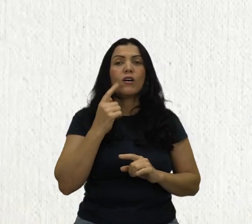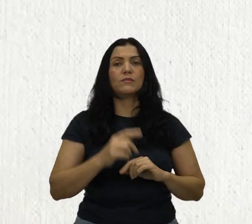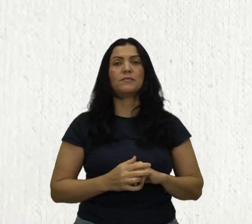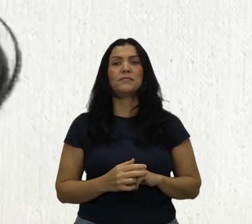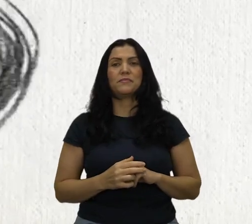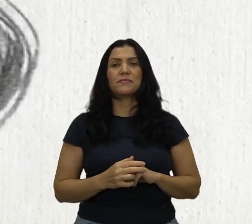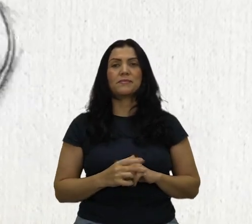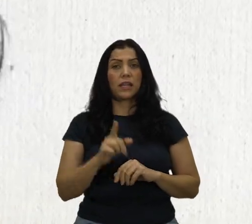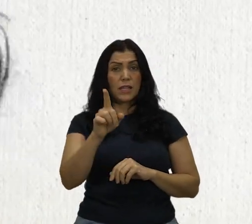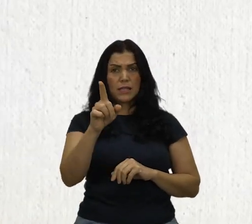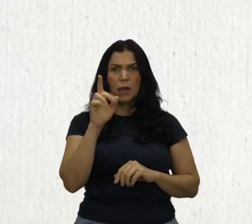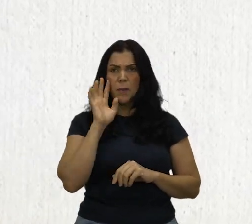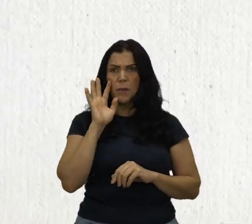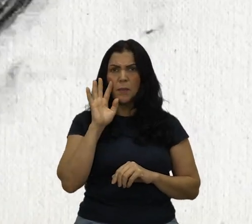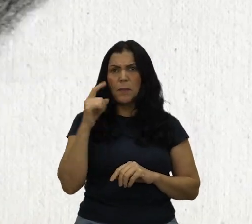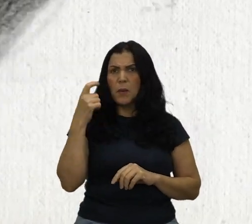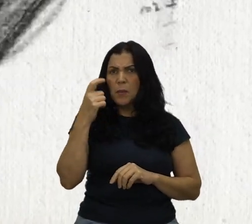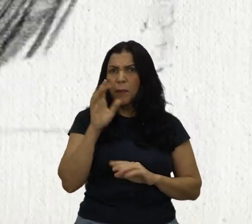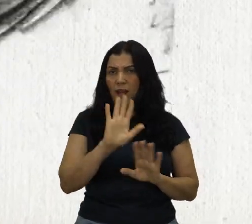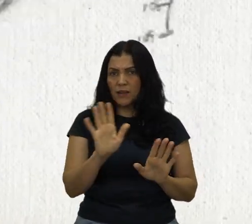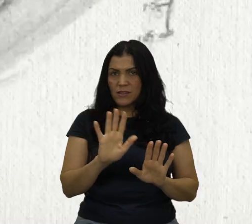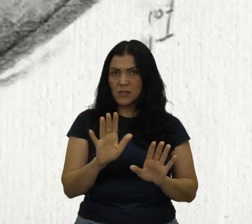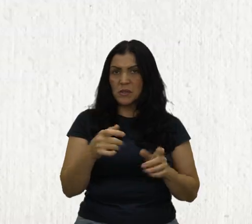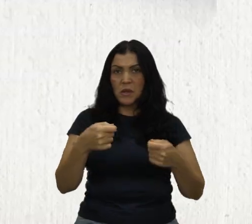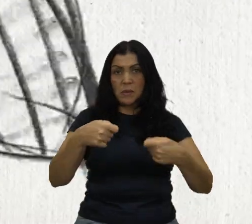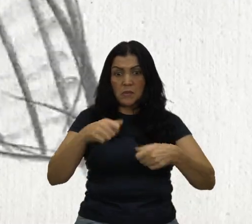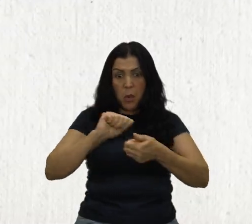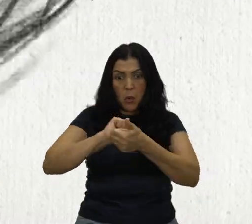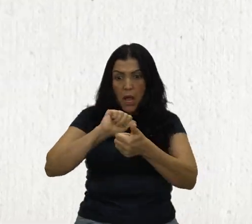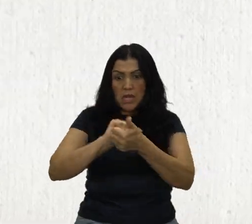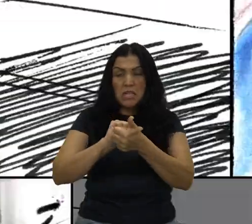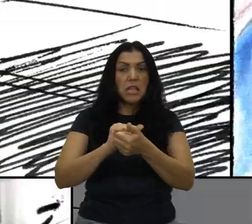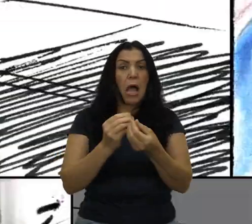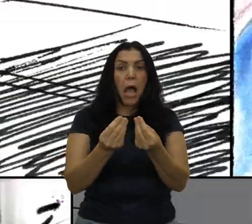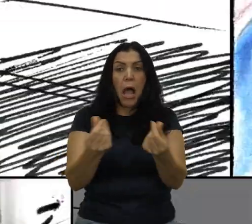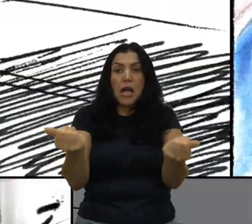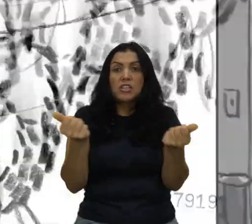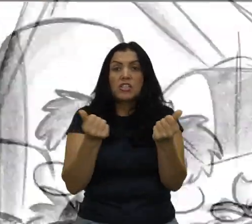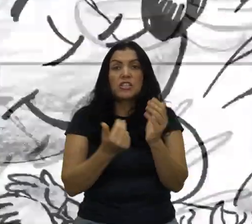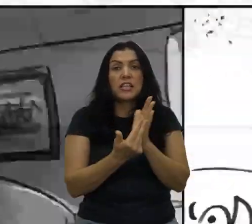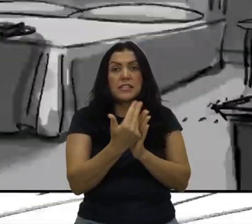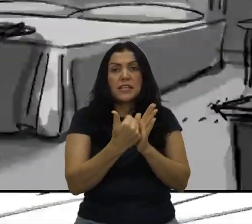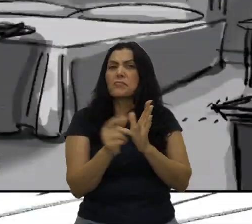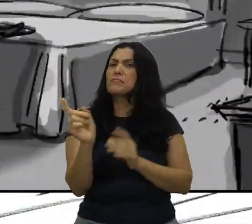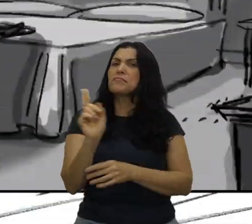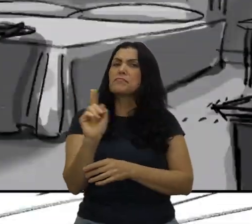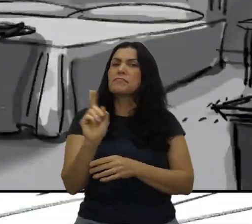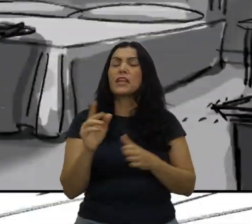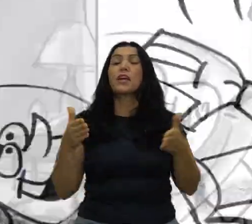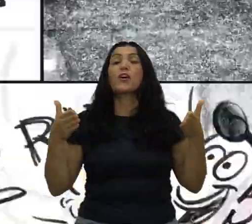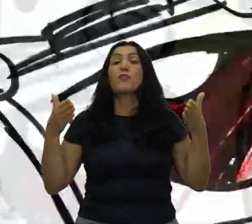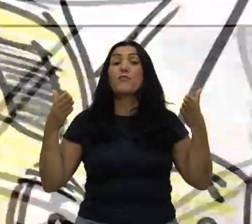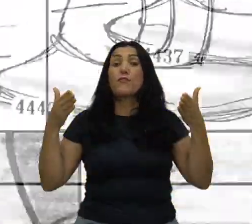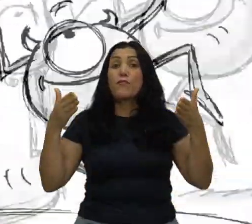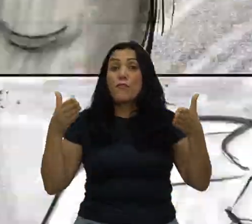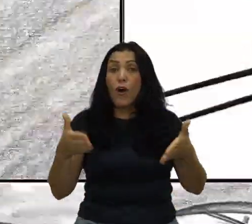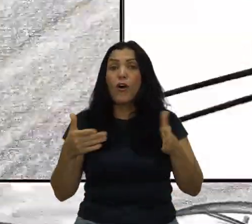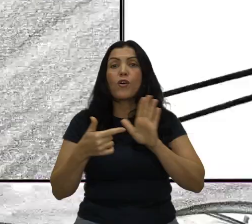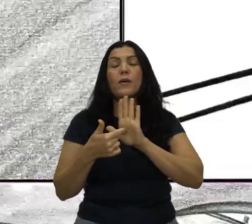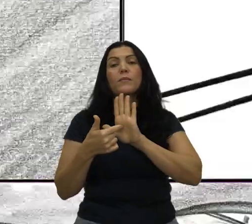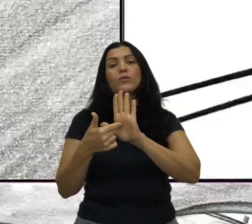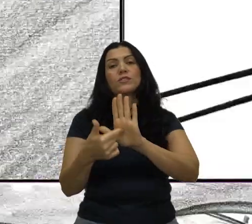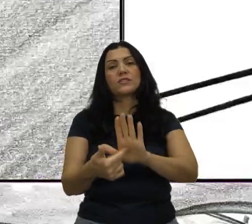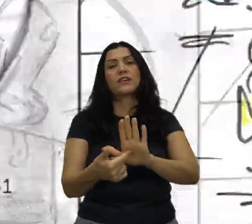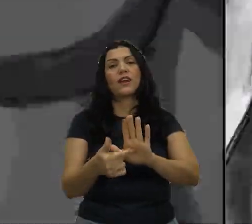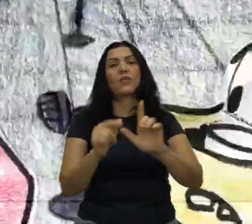personagens. Olha só, não se preocupe, não é necessário ter qualidade técnica no desenho, pois o foco é definir